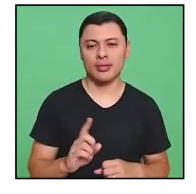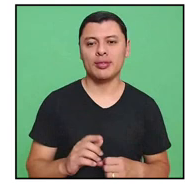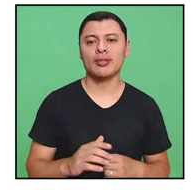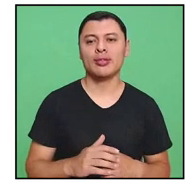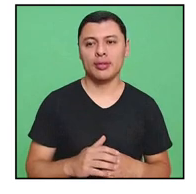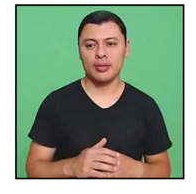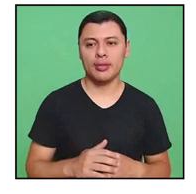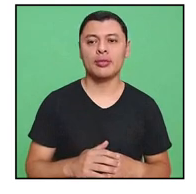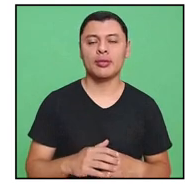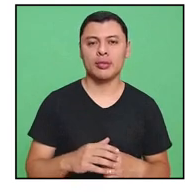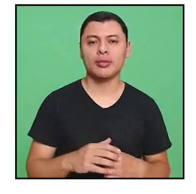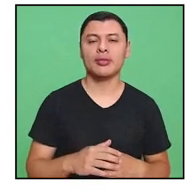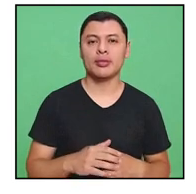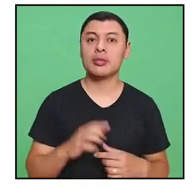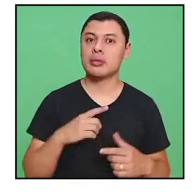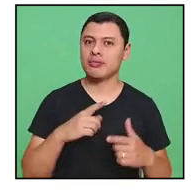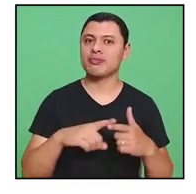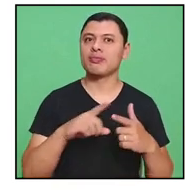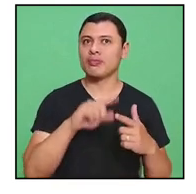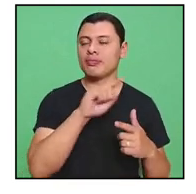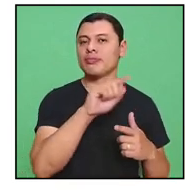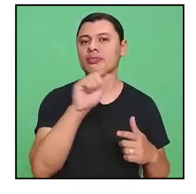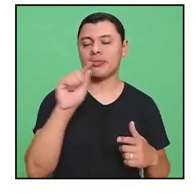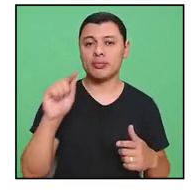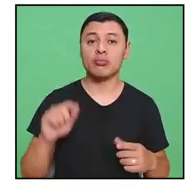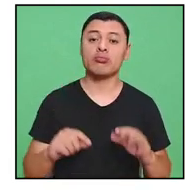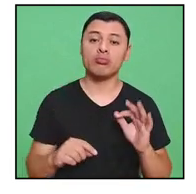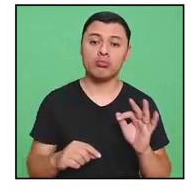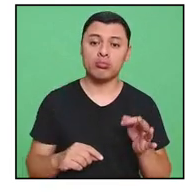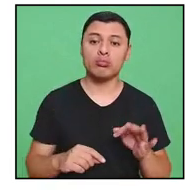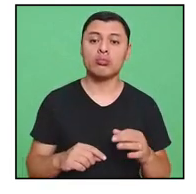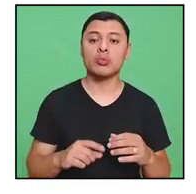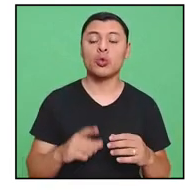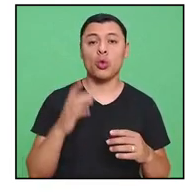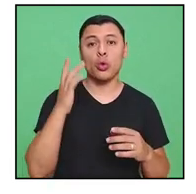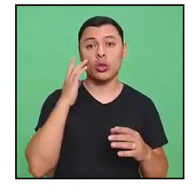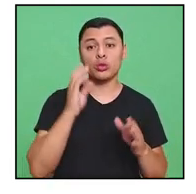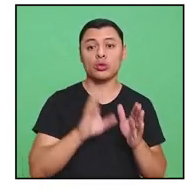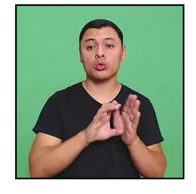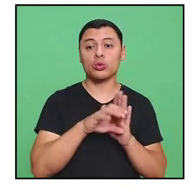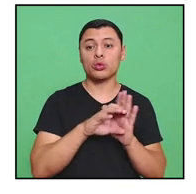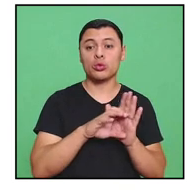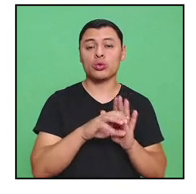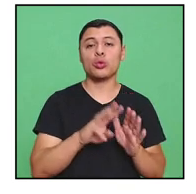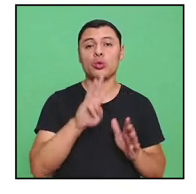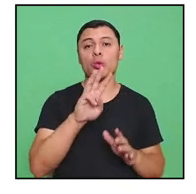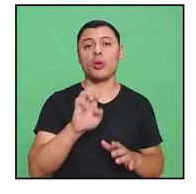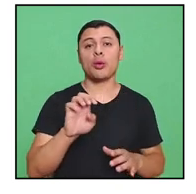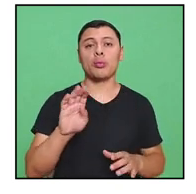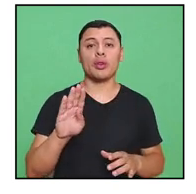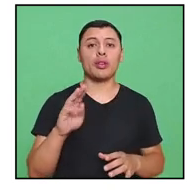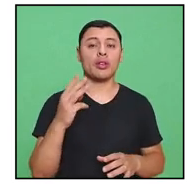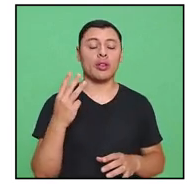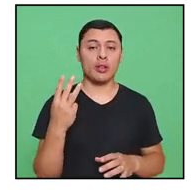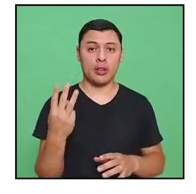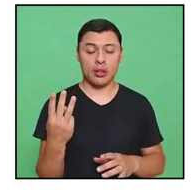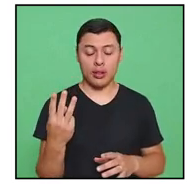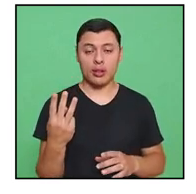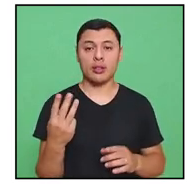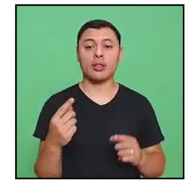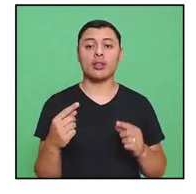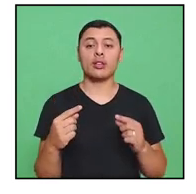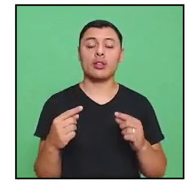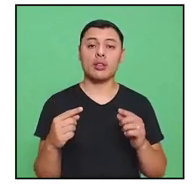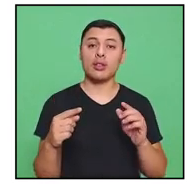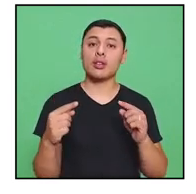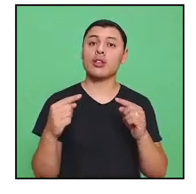redor disso. acho que todo o conceito de Web3, ele implica também num engajamento